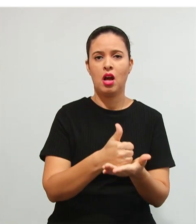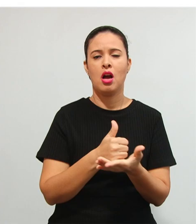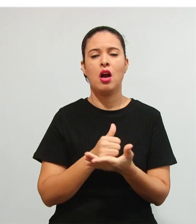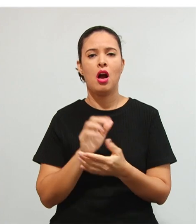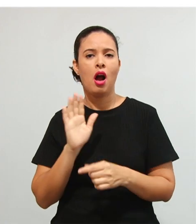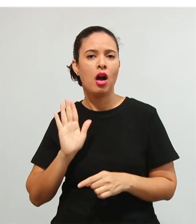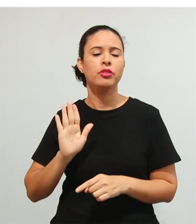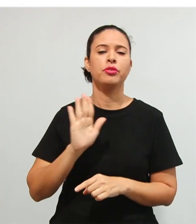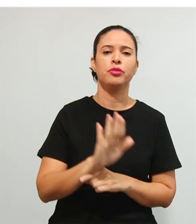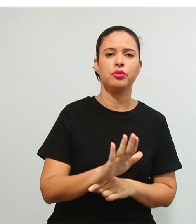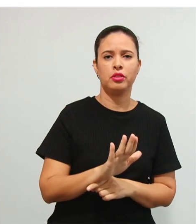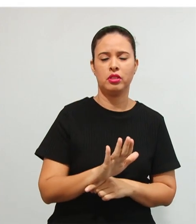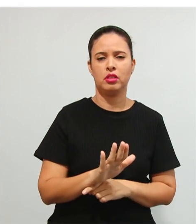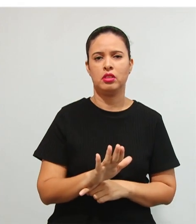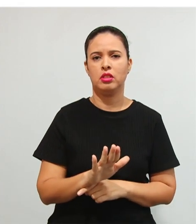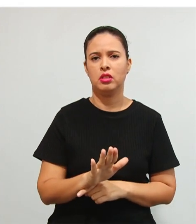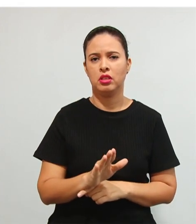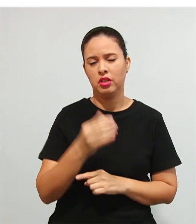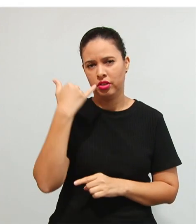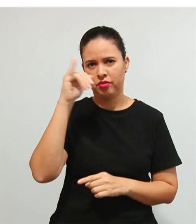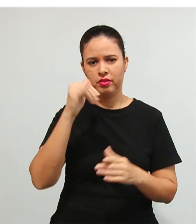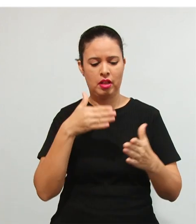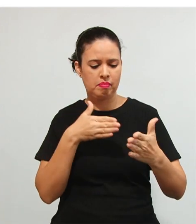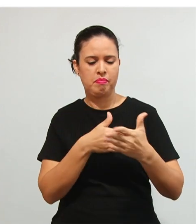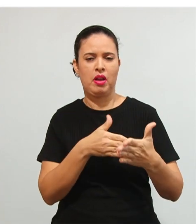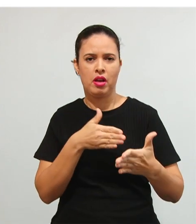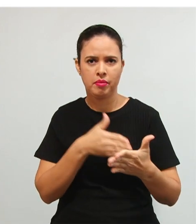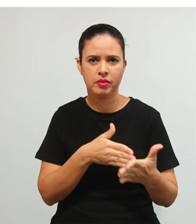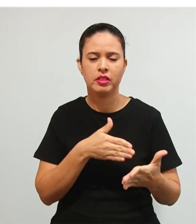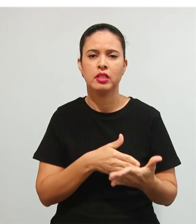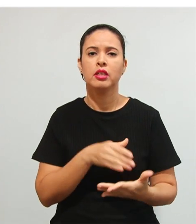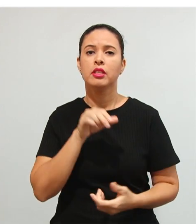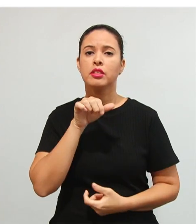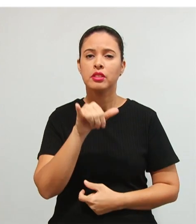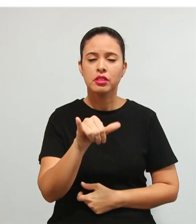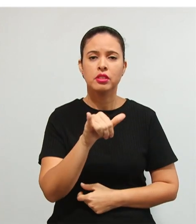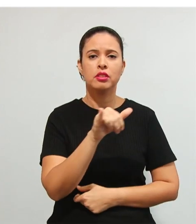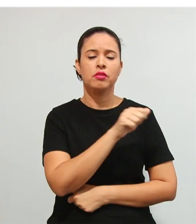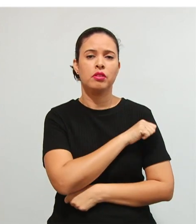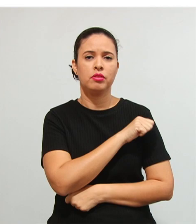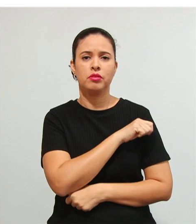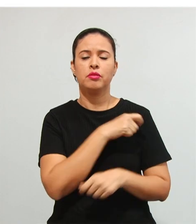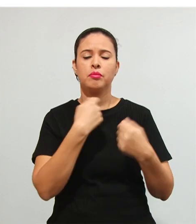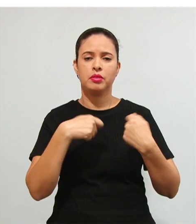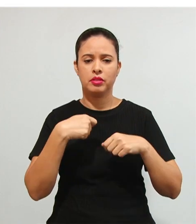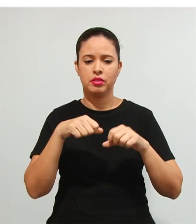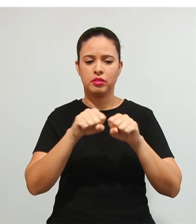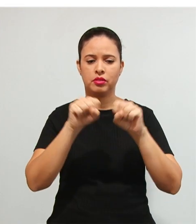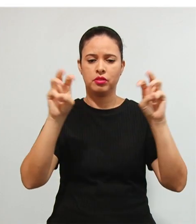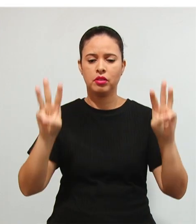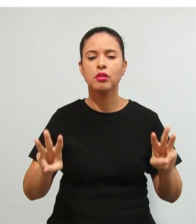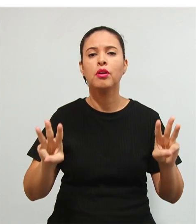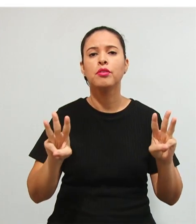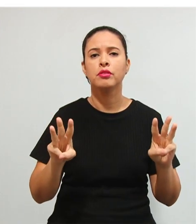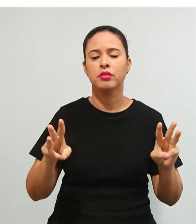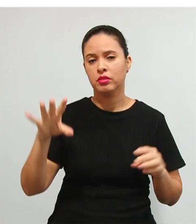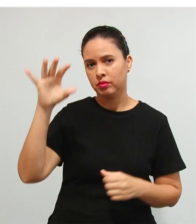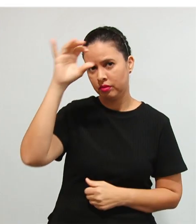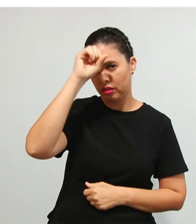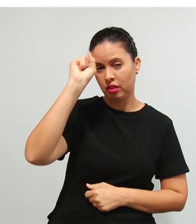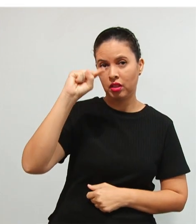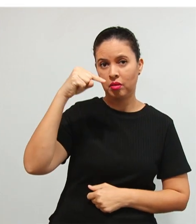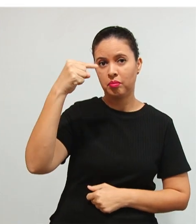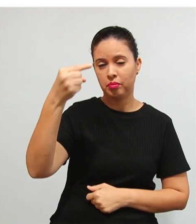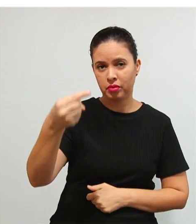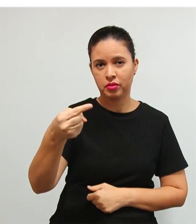tornar mais uma barreira. Então se o aluno ele precisa aprender um software para daí aprender o conteúdo, talvez